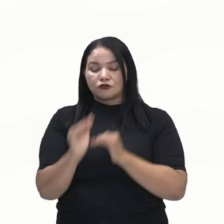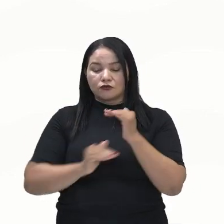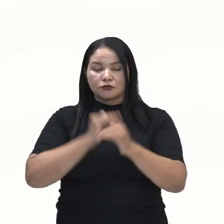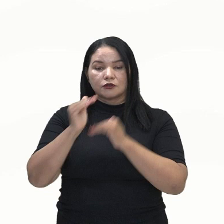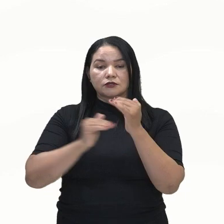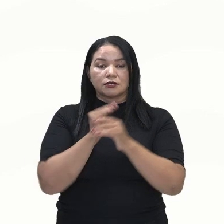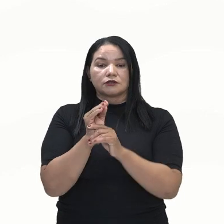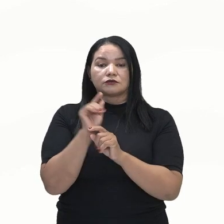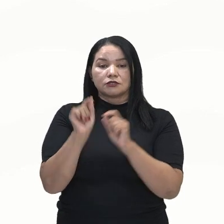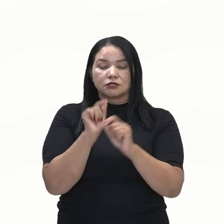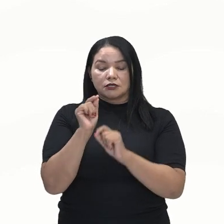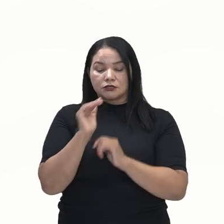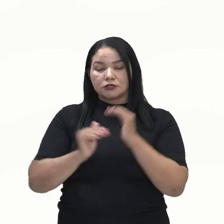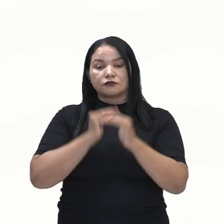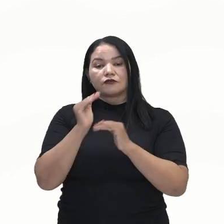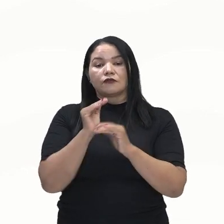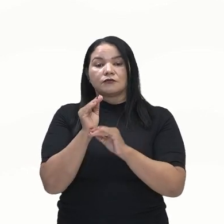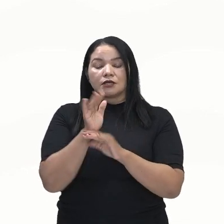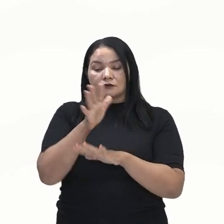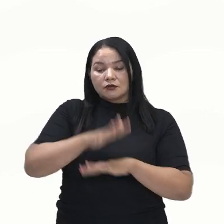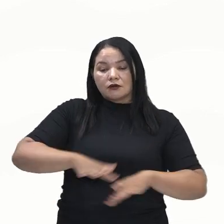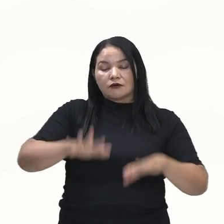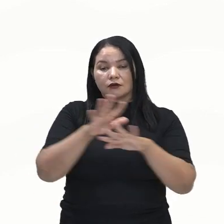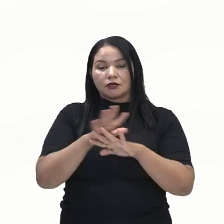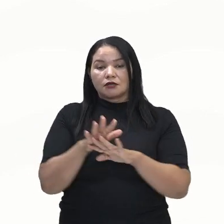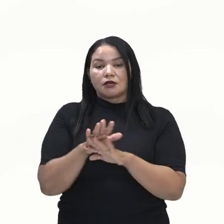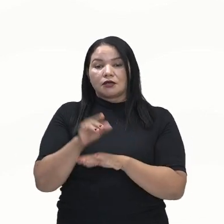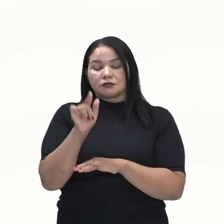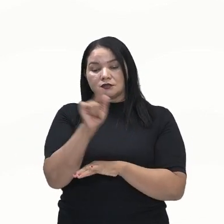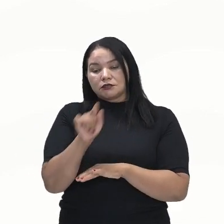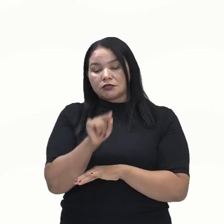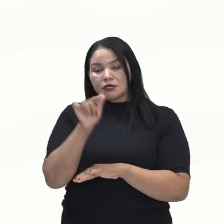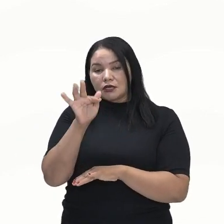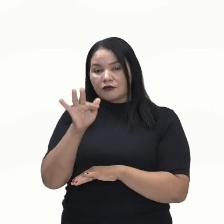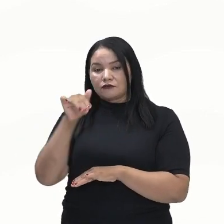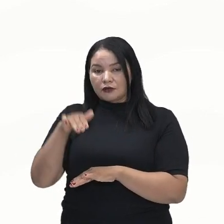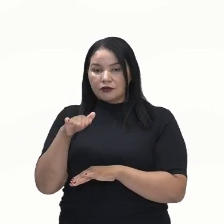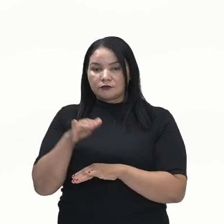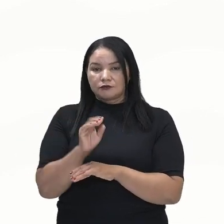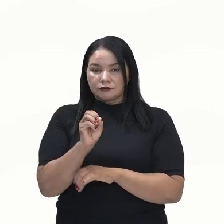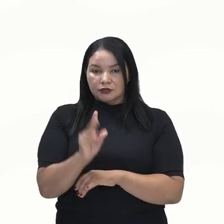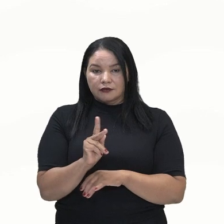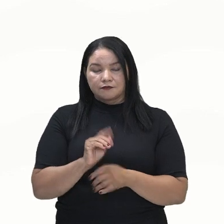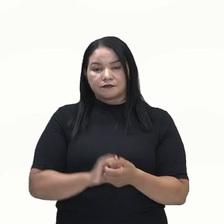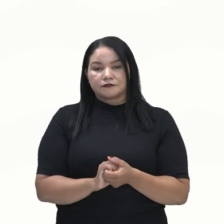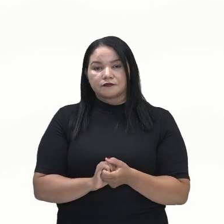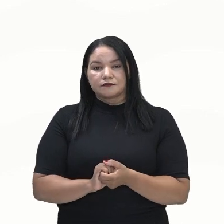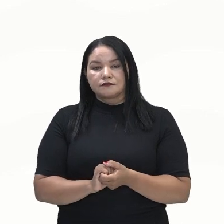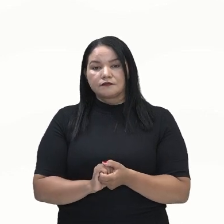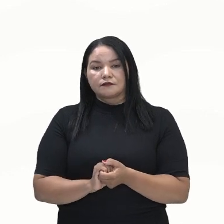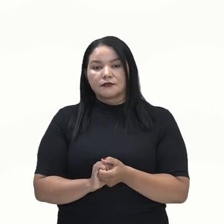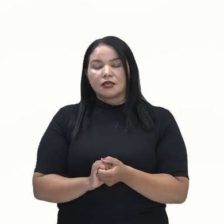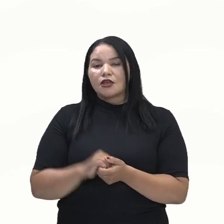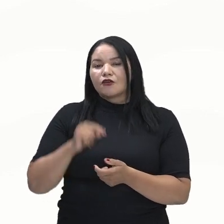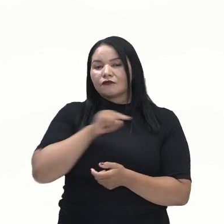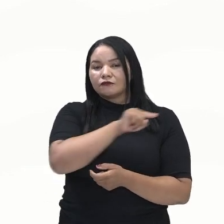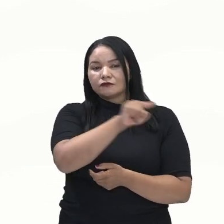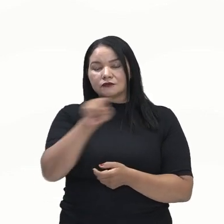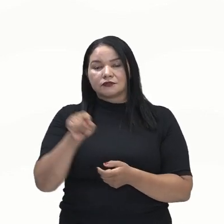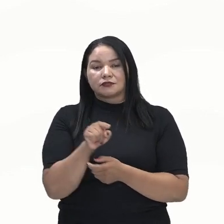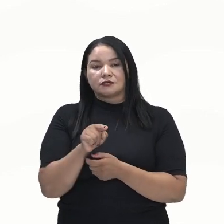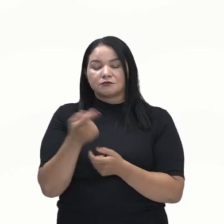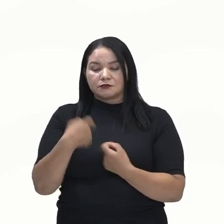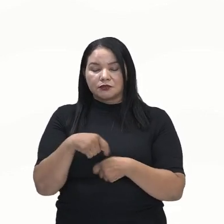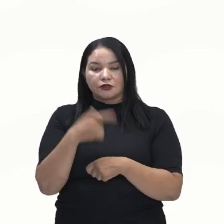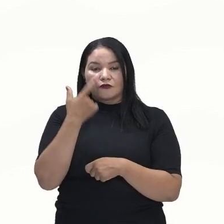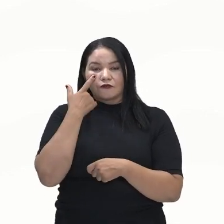de desenvolvimento da região da Zona Franca de Manaus, certo? E para vocês poderem